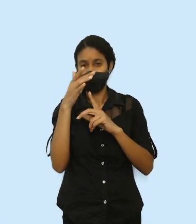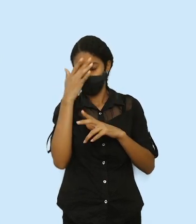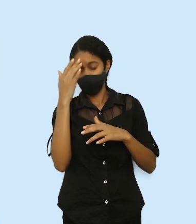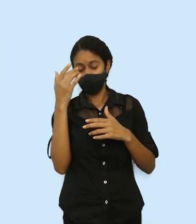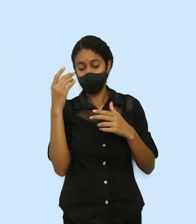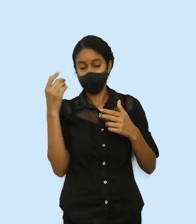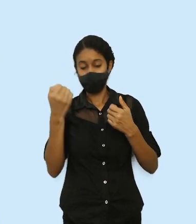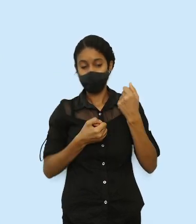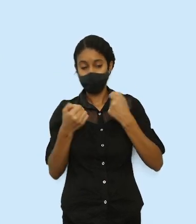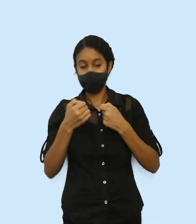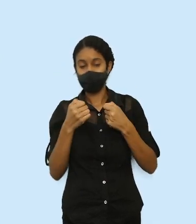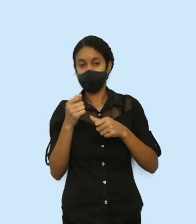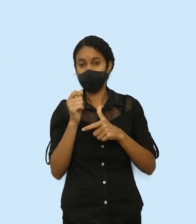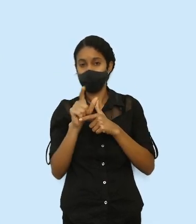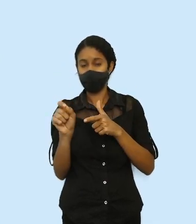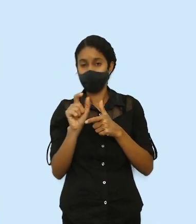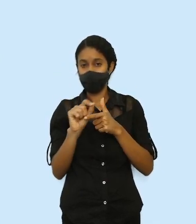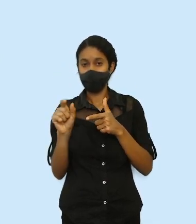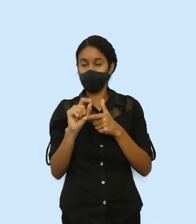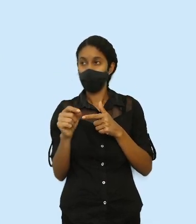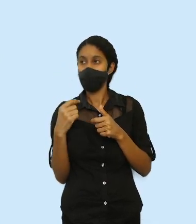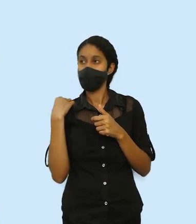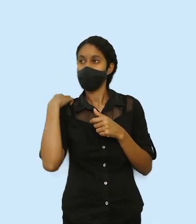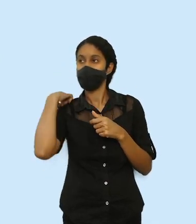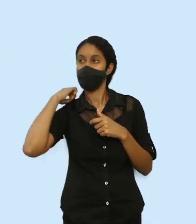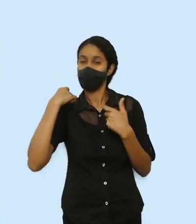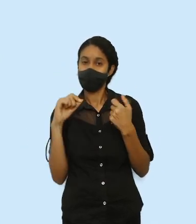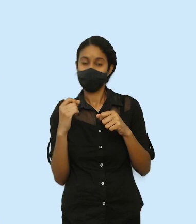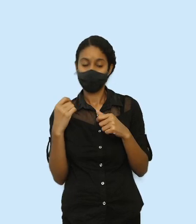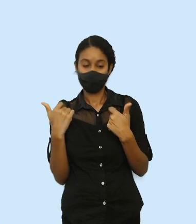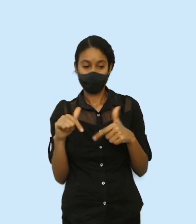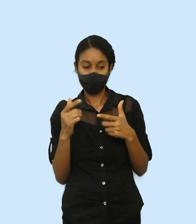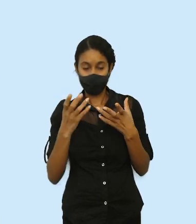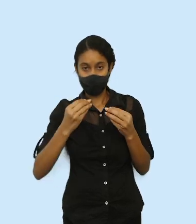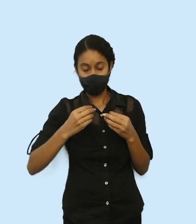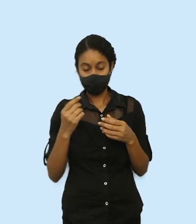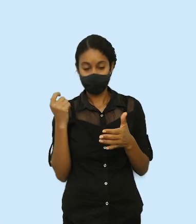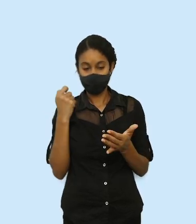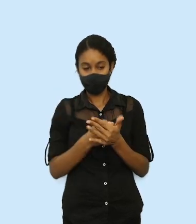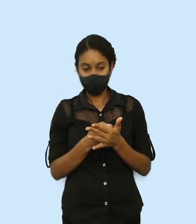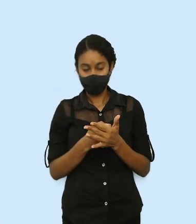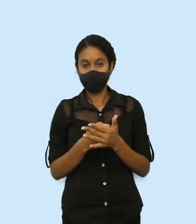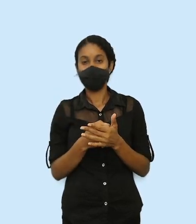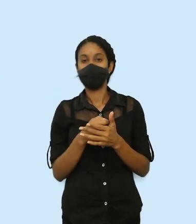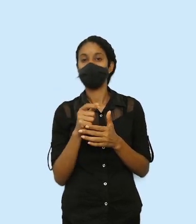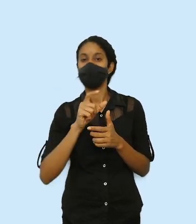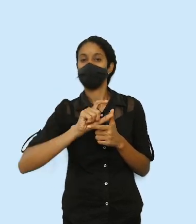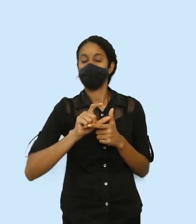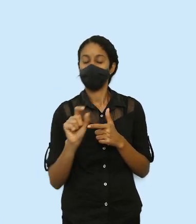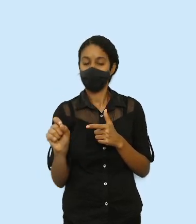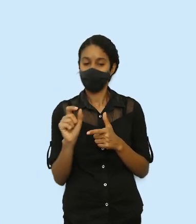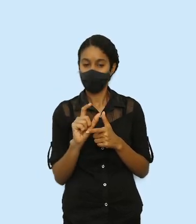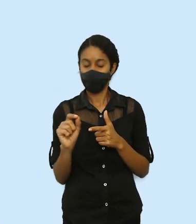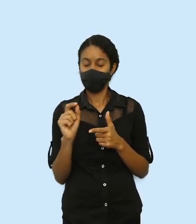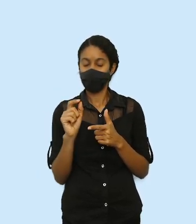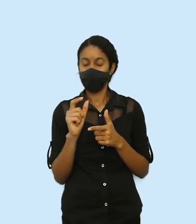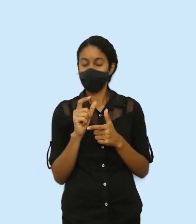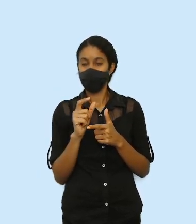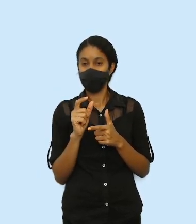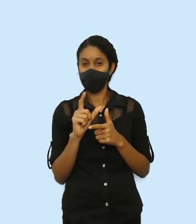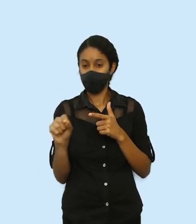carro alugado. Eles precisam rodar um bocado para que eles possam pagar o aluguel do carro e ainda tirar um pouco do rendimento